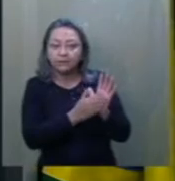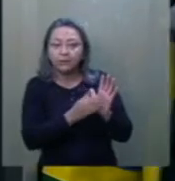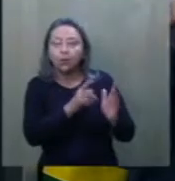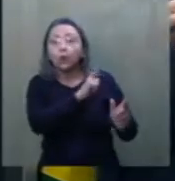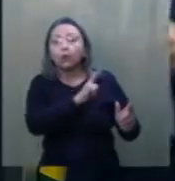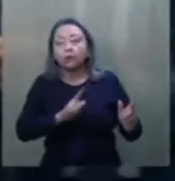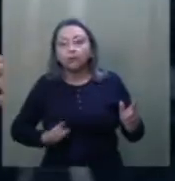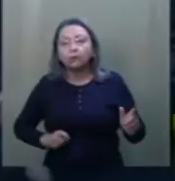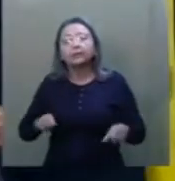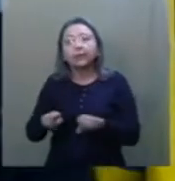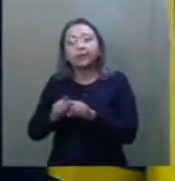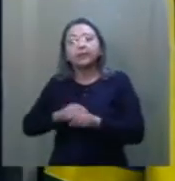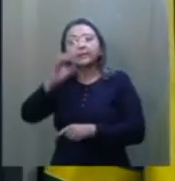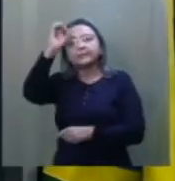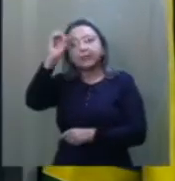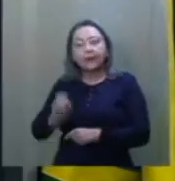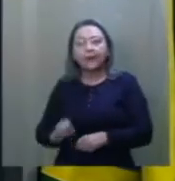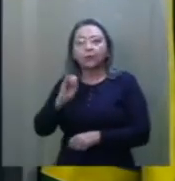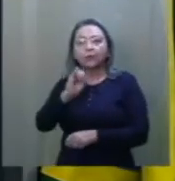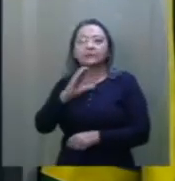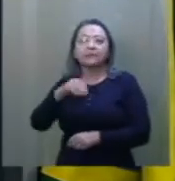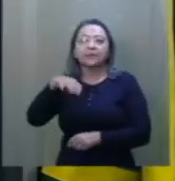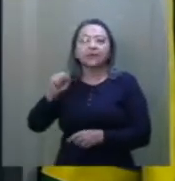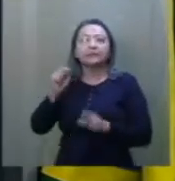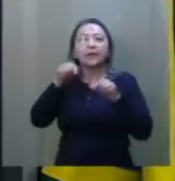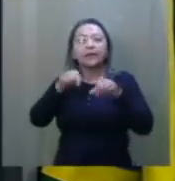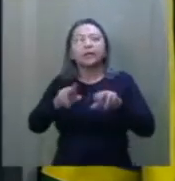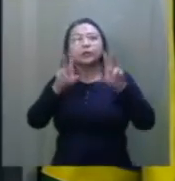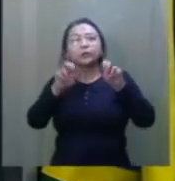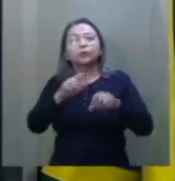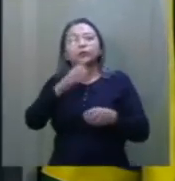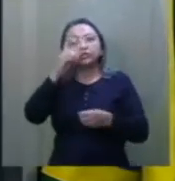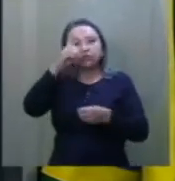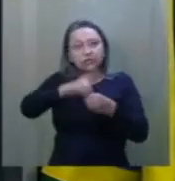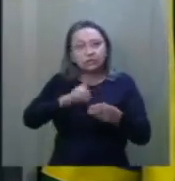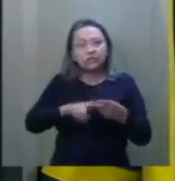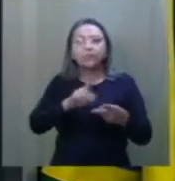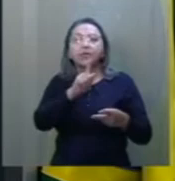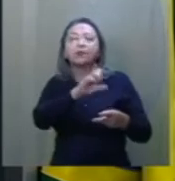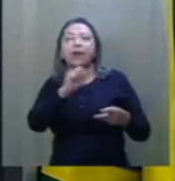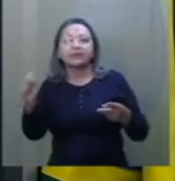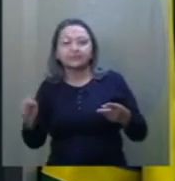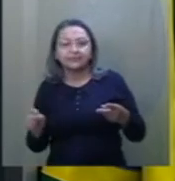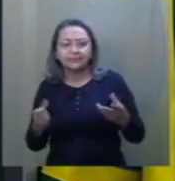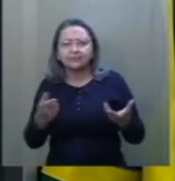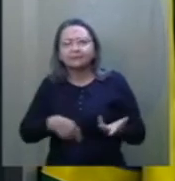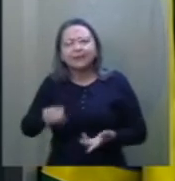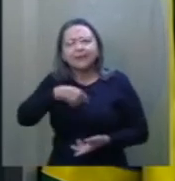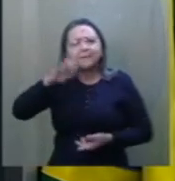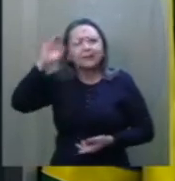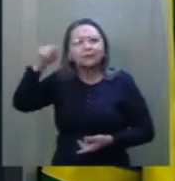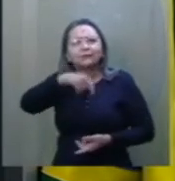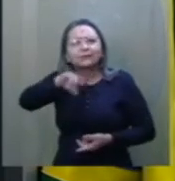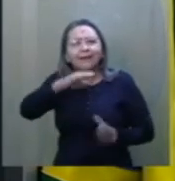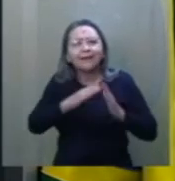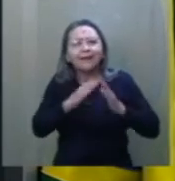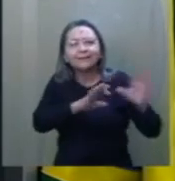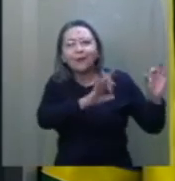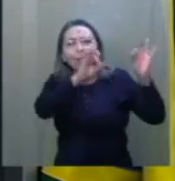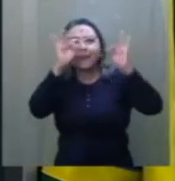teriam que zerar o ICMS sobre diesel e gás de cozinha. Já imaginou? Imagine você que está em casa nos acompanhando